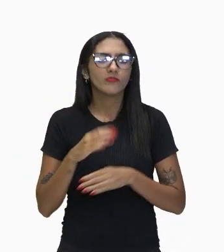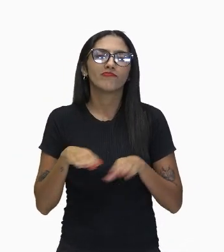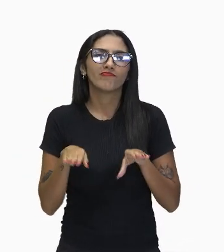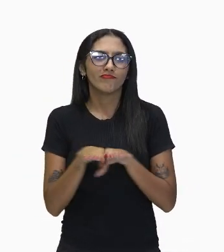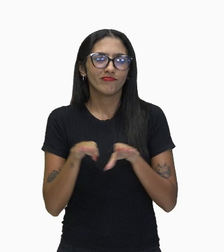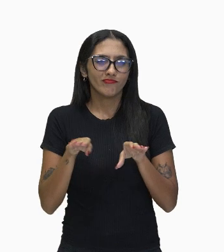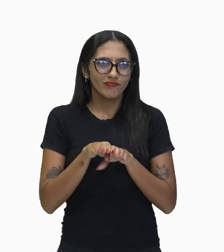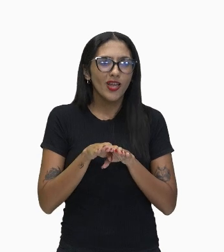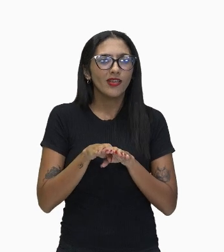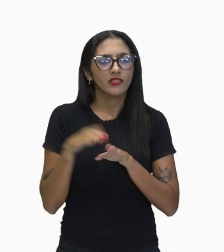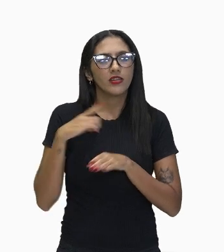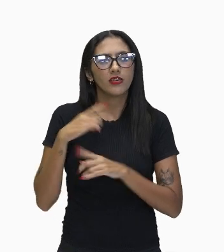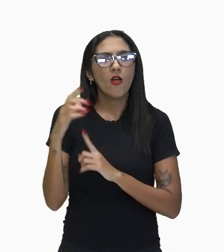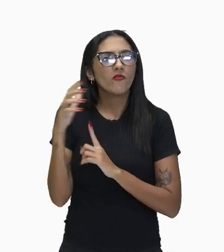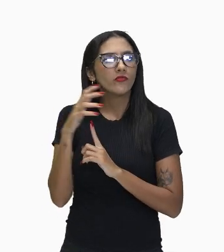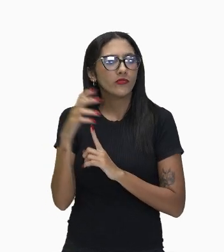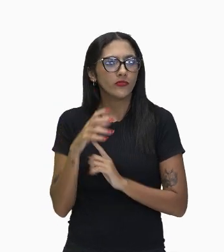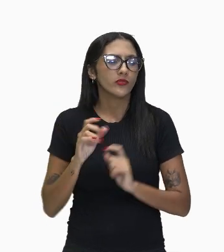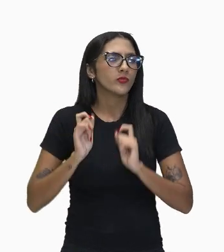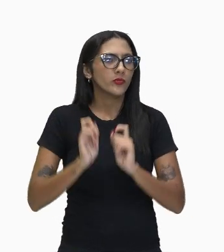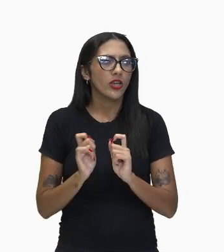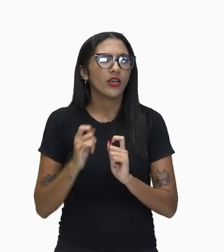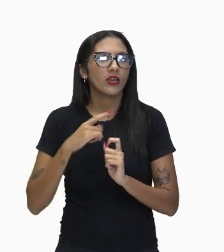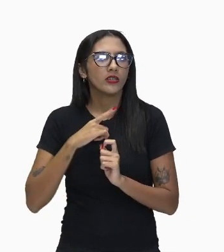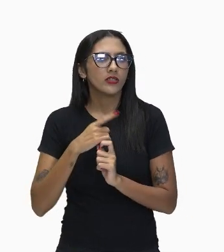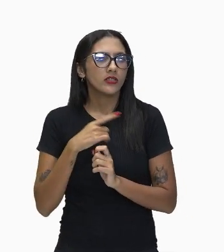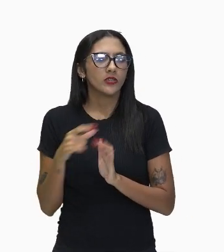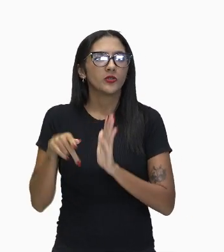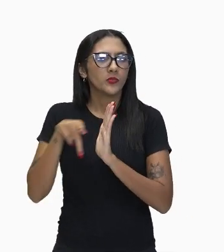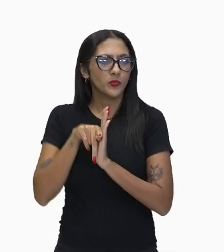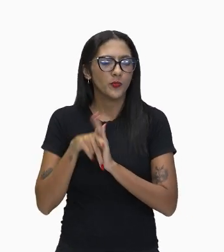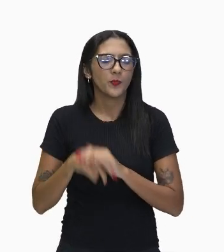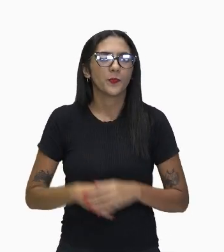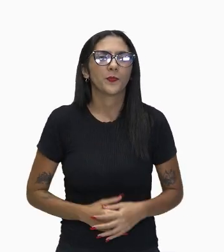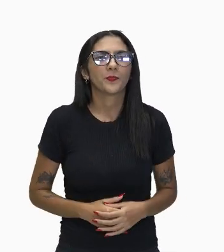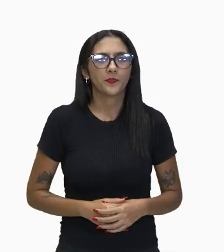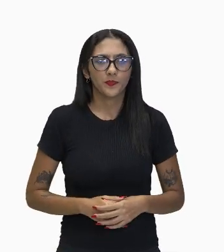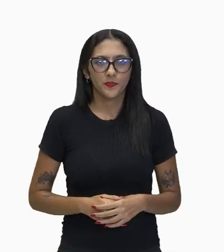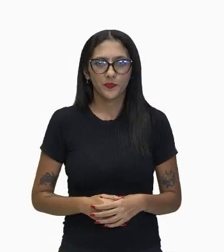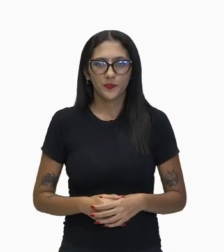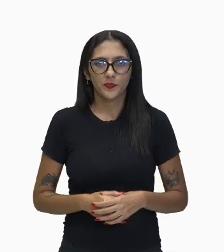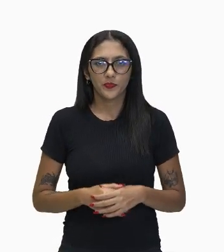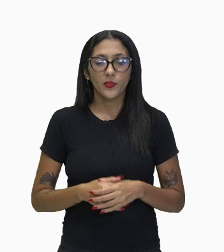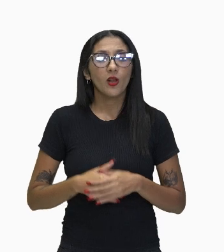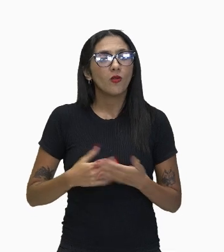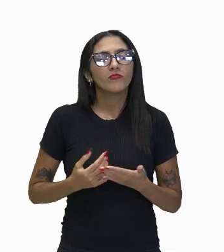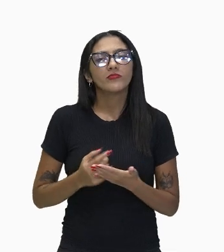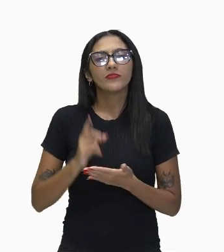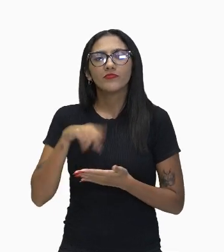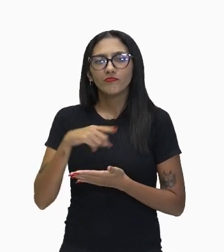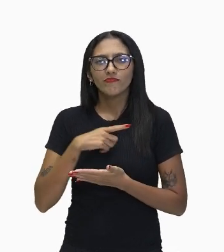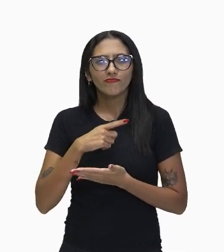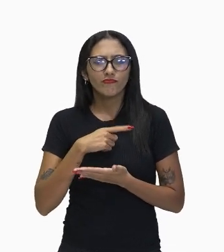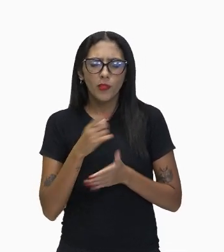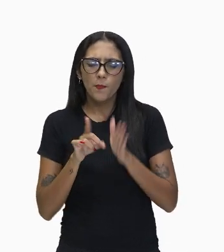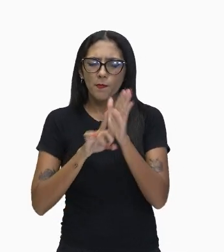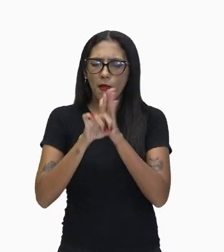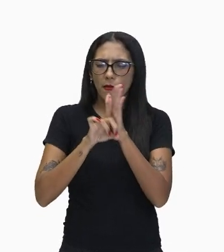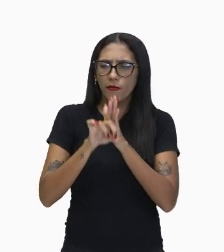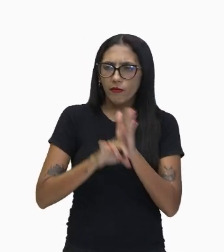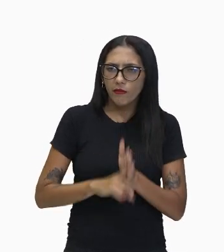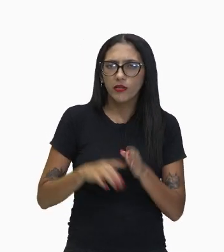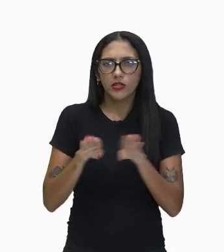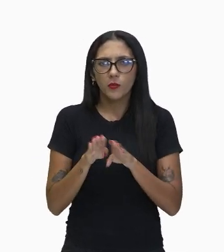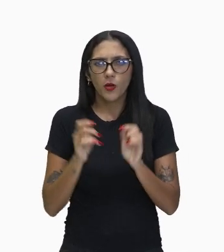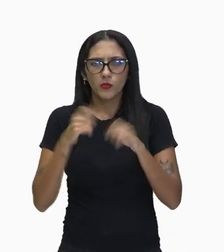do quê? A influência das vanguardas, né? E isso serviria de base para a pesquisa e criação